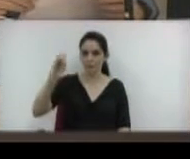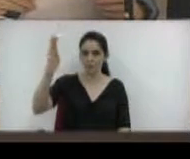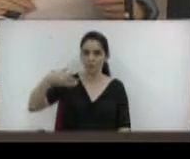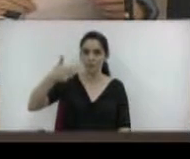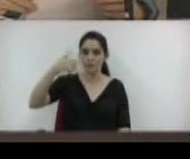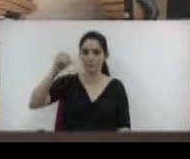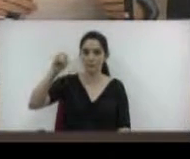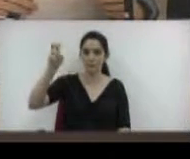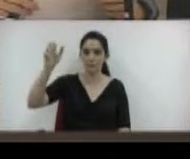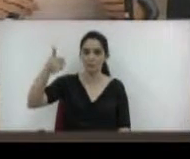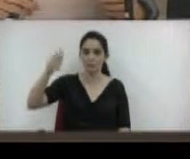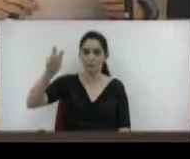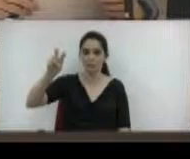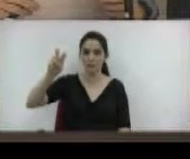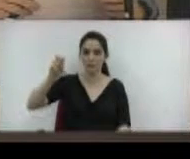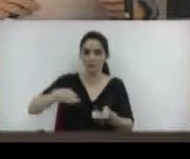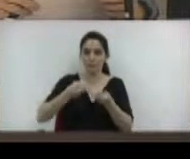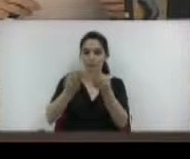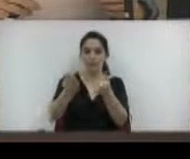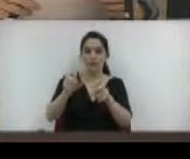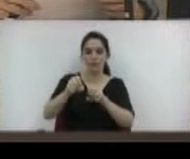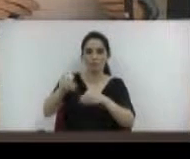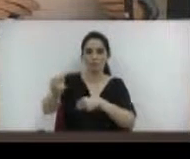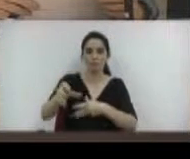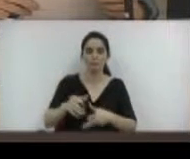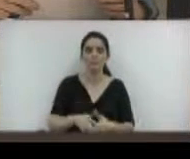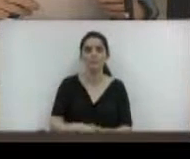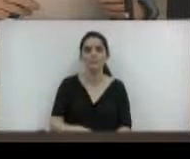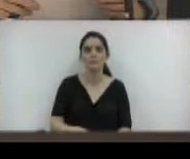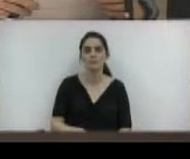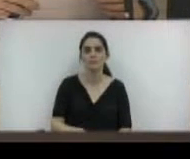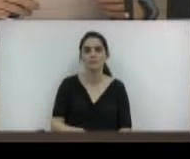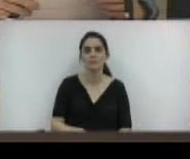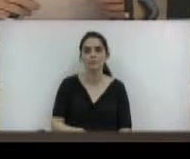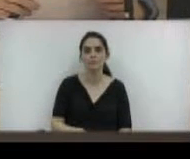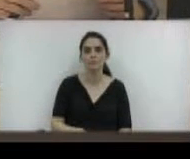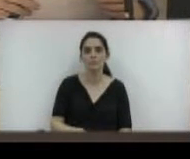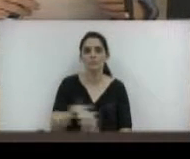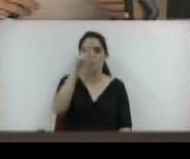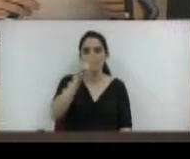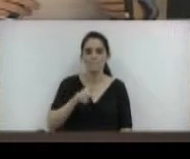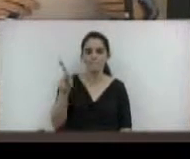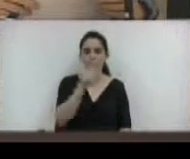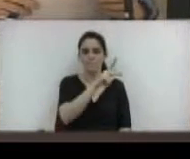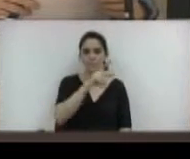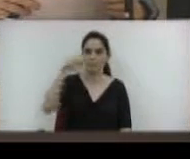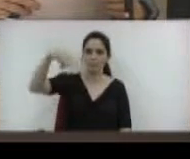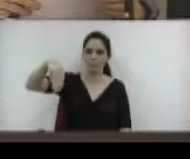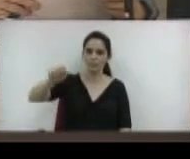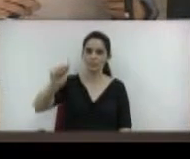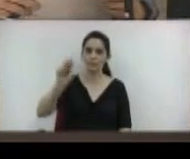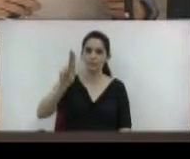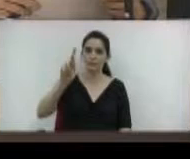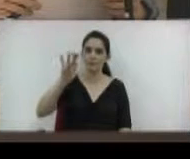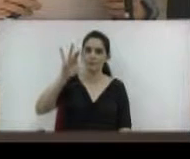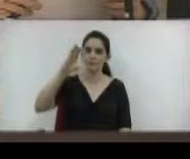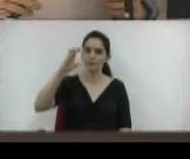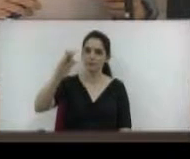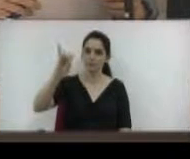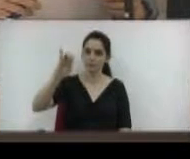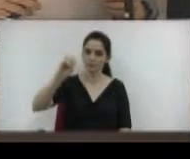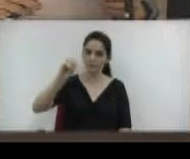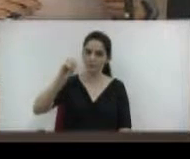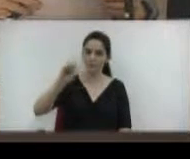20/2015 concede o diploma em homenagem ao Prêmio Câmara Solidária Padre Maurício Sebastião Ferreira, nos termos da Resolução